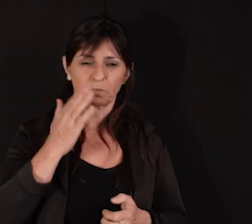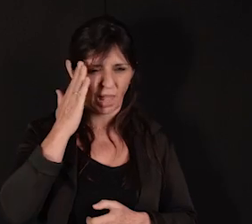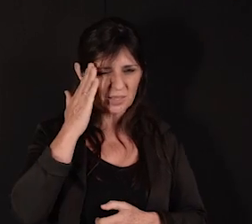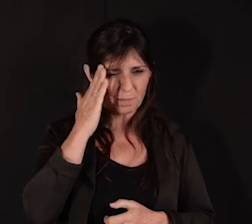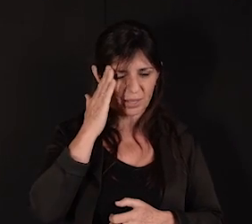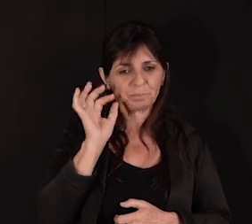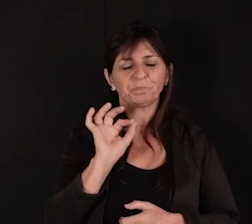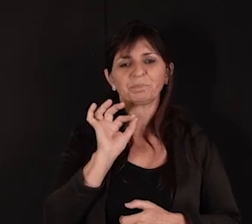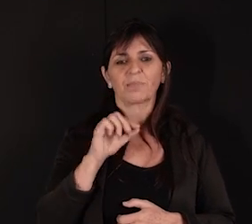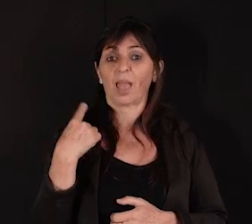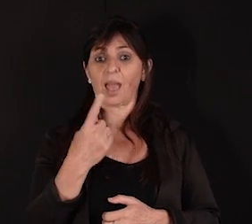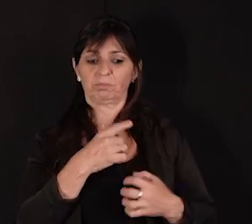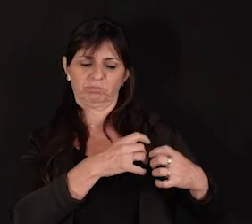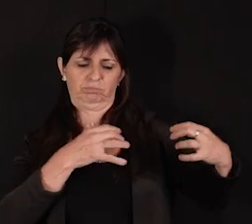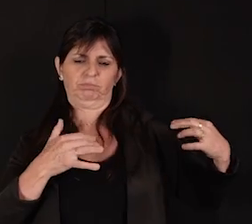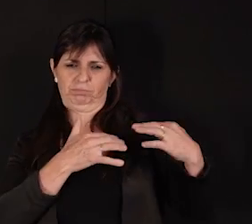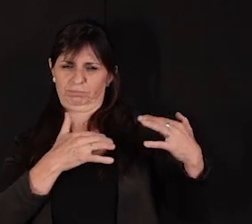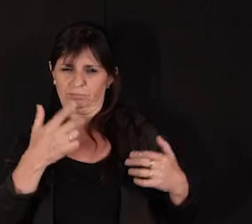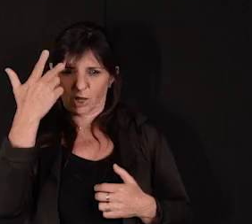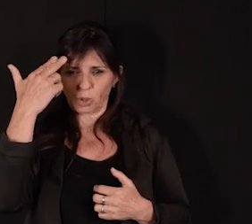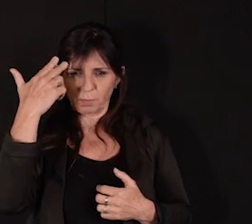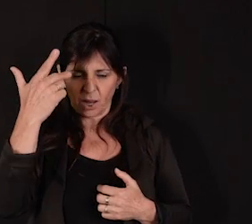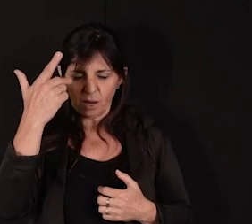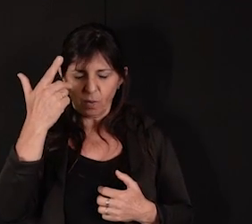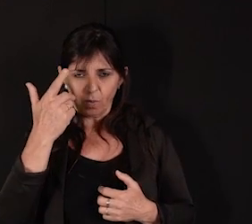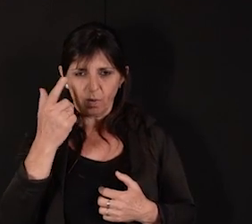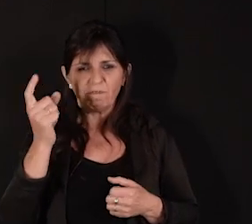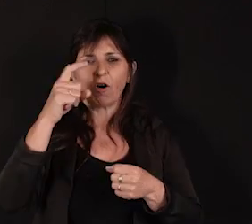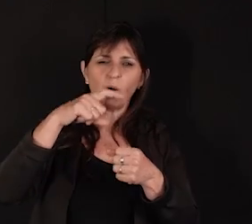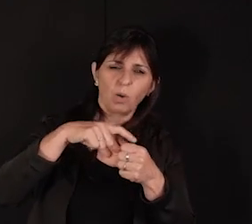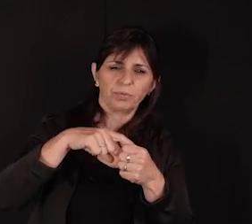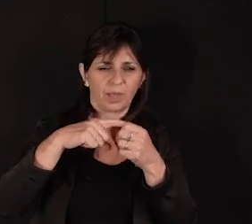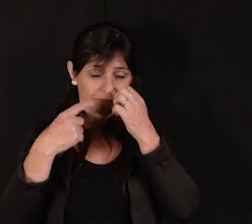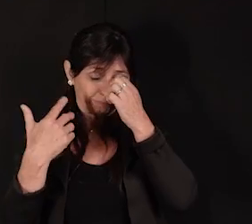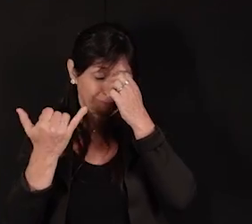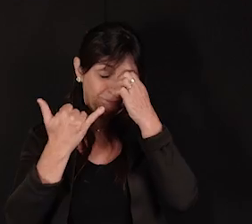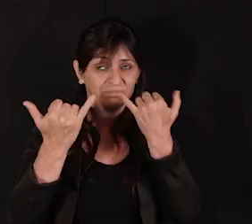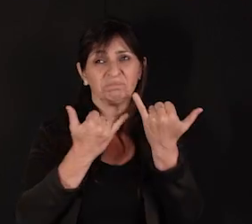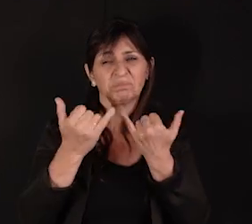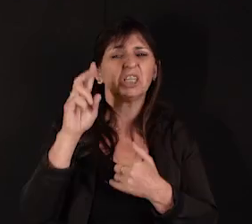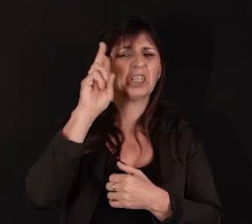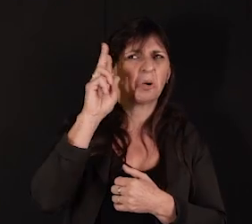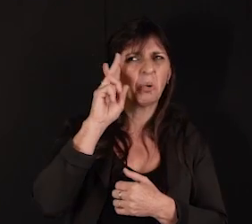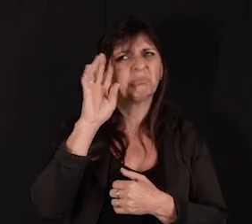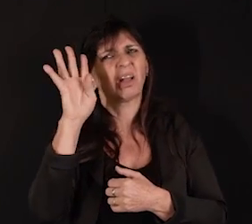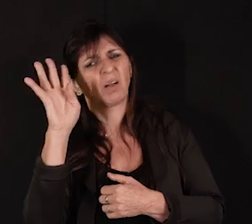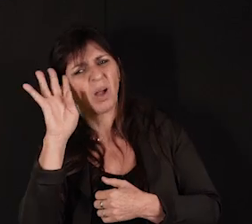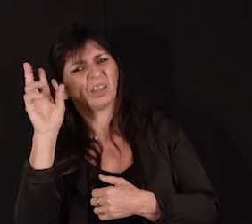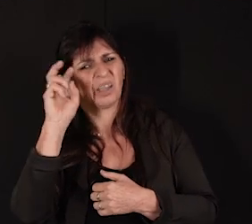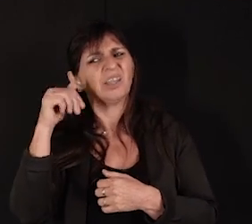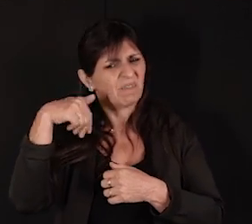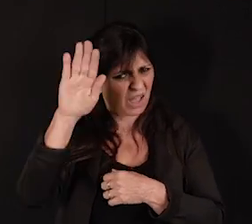sabe que quando a gente está tocando normal, você volta na segunda, às vezes sai na terça, ou sai na quarta, na quinta,